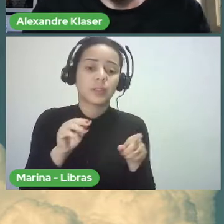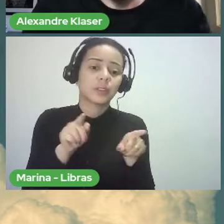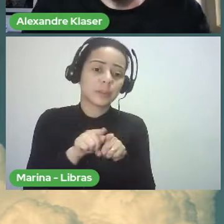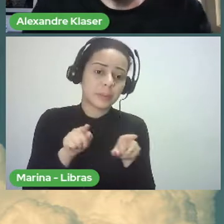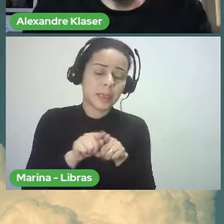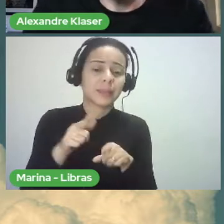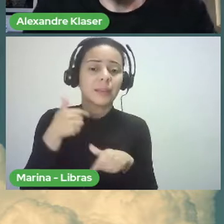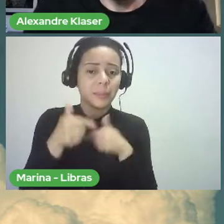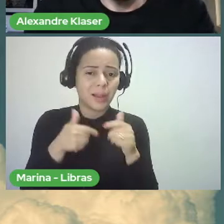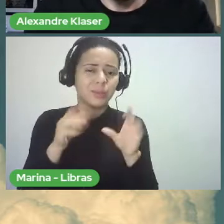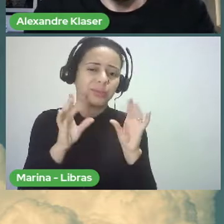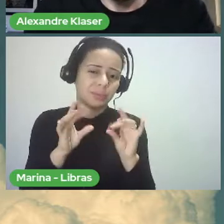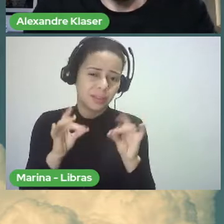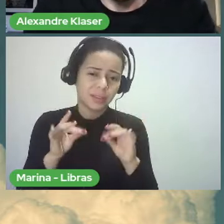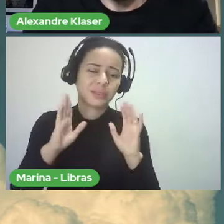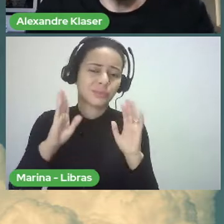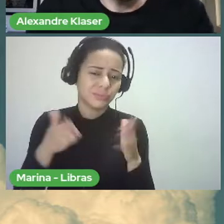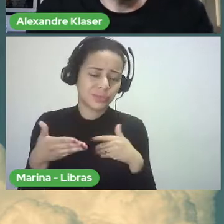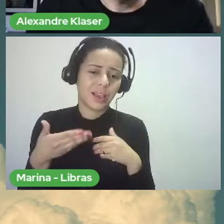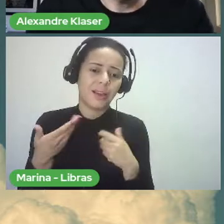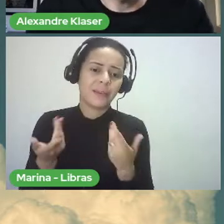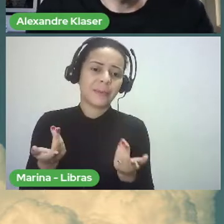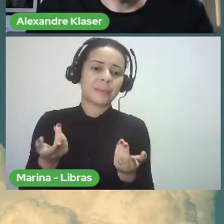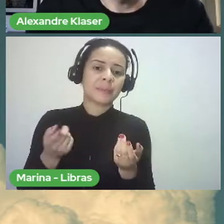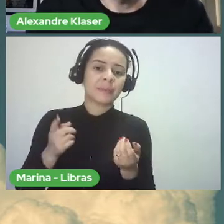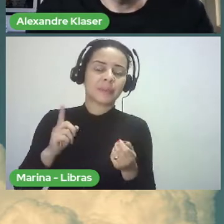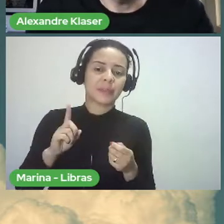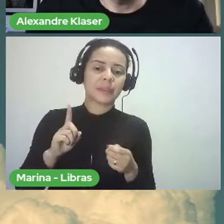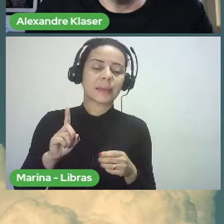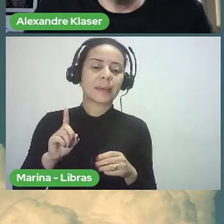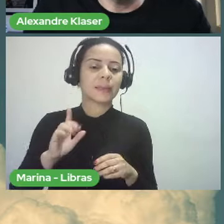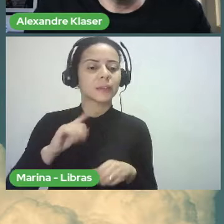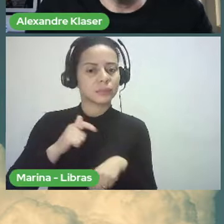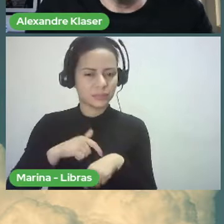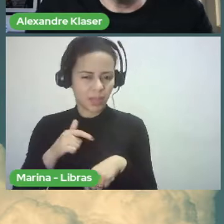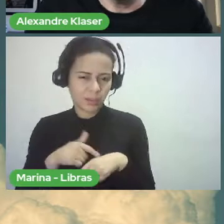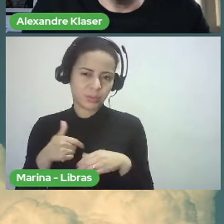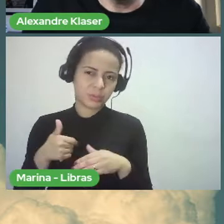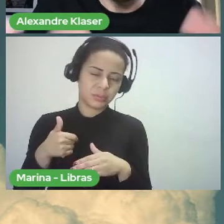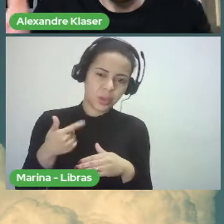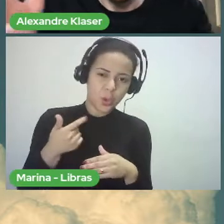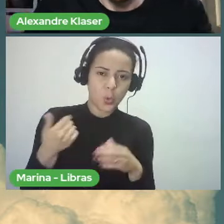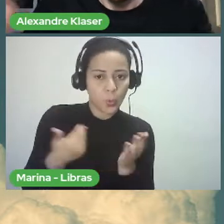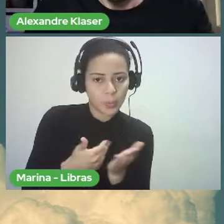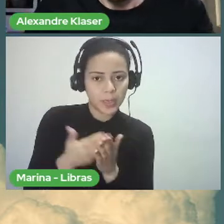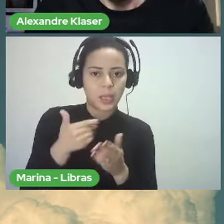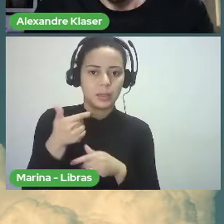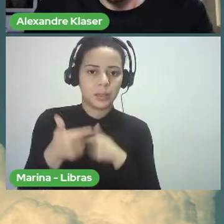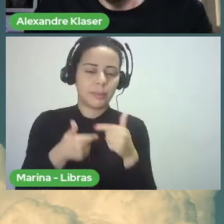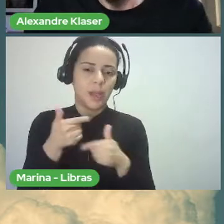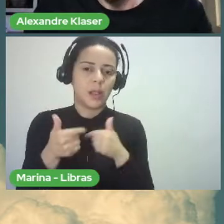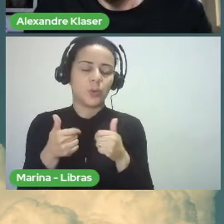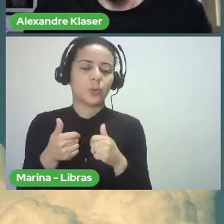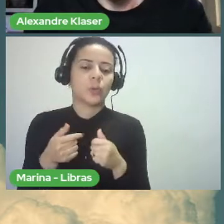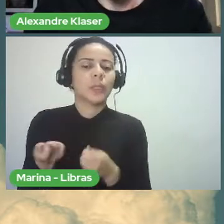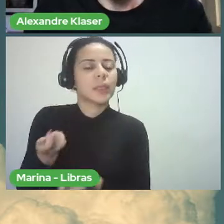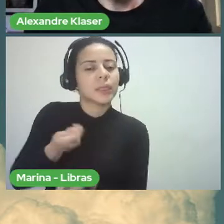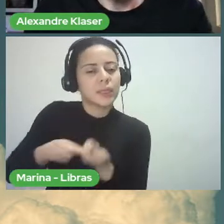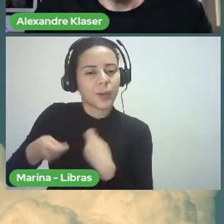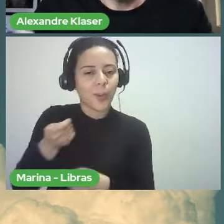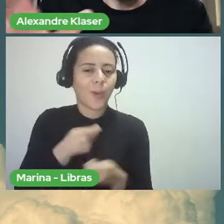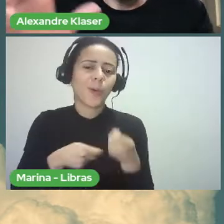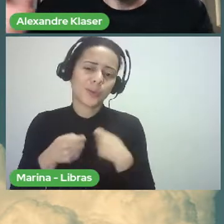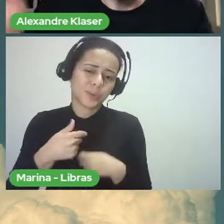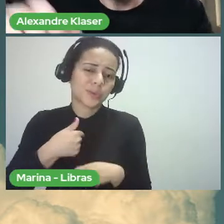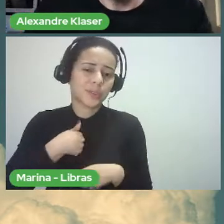técnico, e com o tempo eu fui passando para algumas situações, eu fui passando mais para o lado de negócios. Então eu me considero uma pessoa que tem capacidade